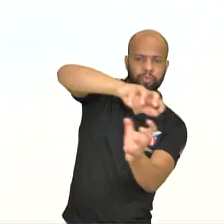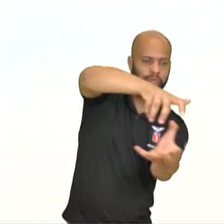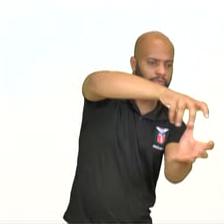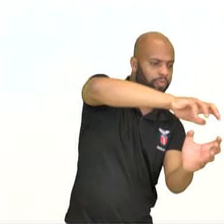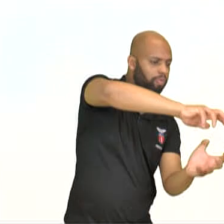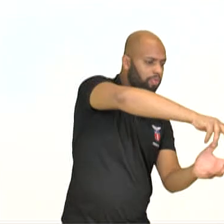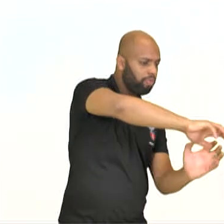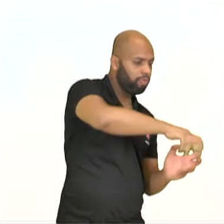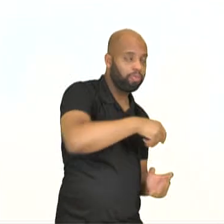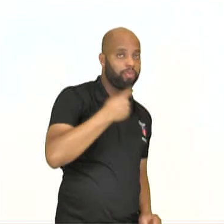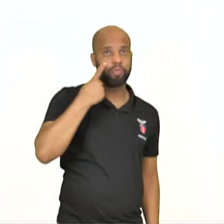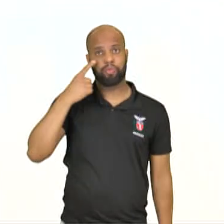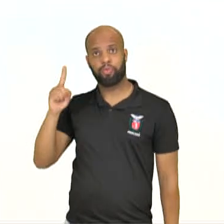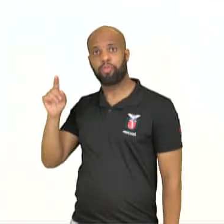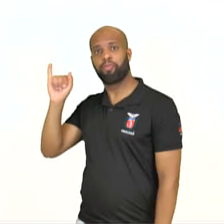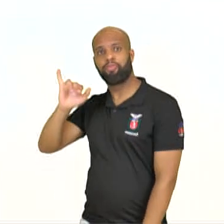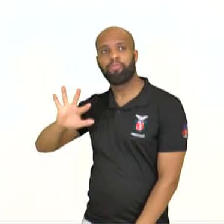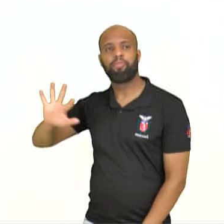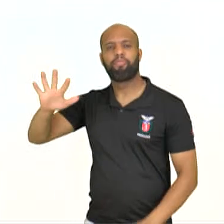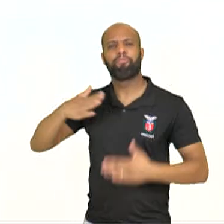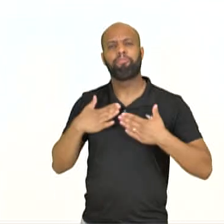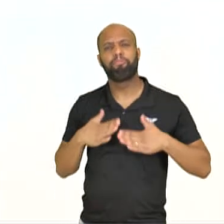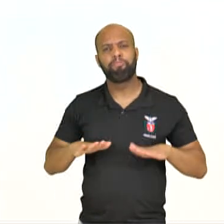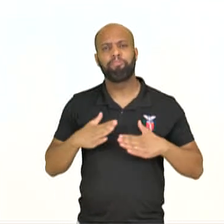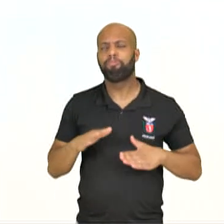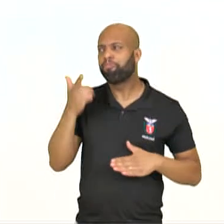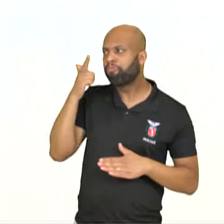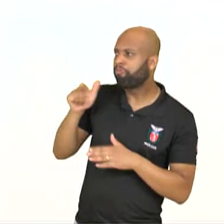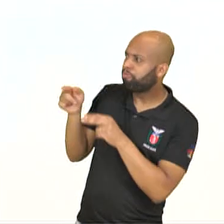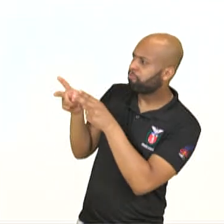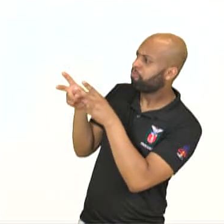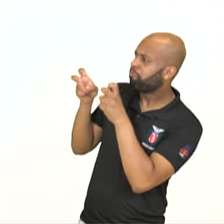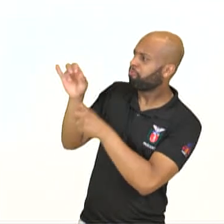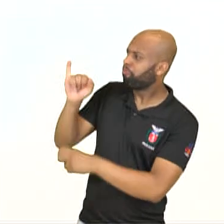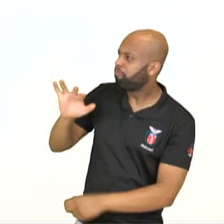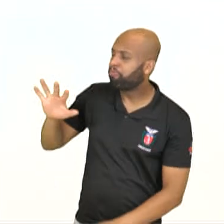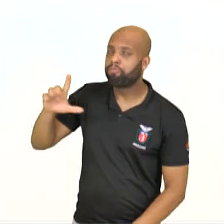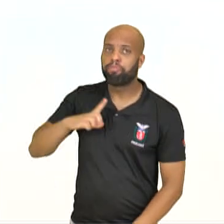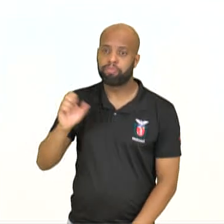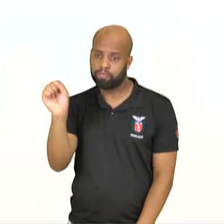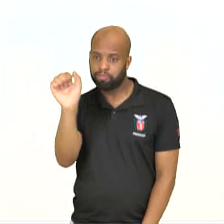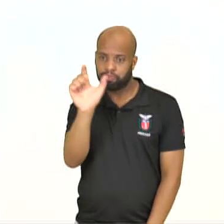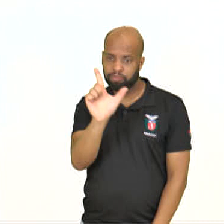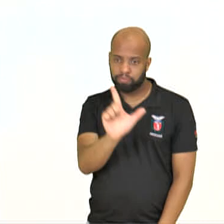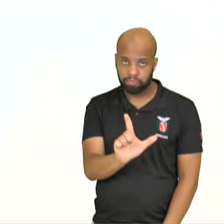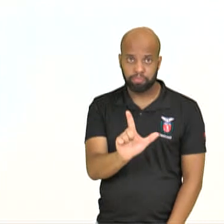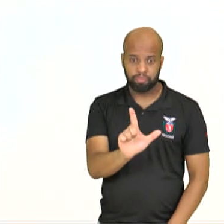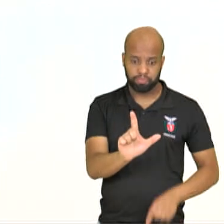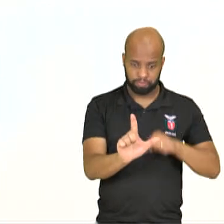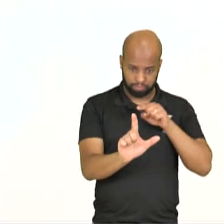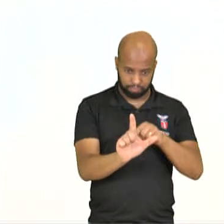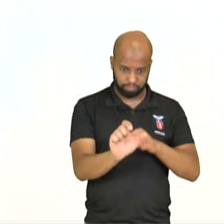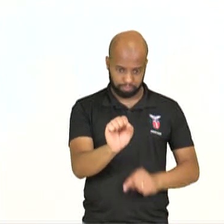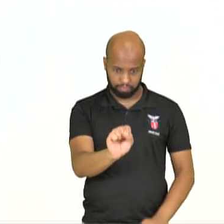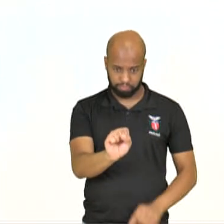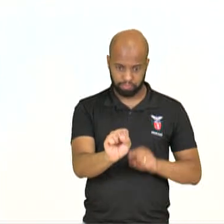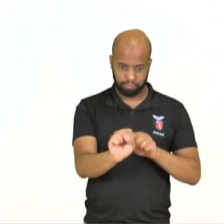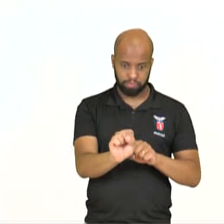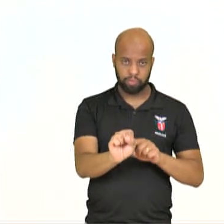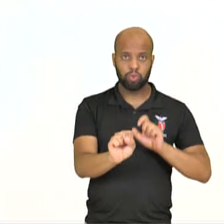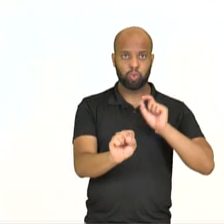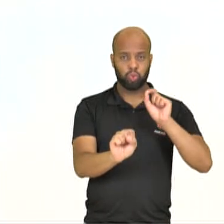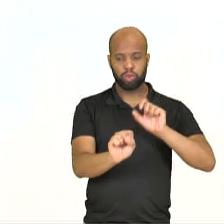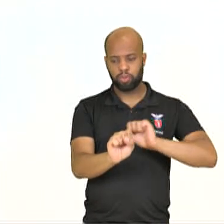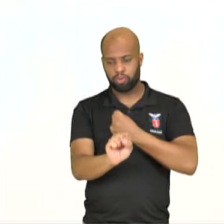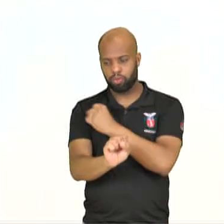tela. Olhando ali com bastante calma, você consegue observar a imagem onde nós temos o Sol ao centro e uma série de planetas que ficam orbitando,